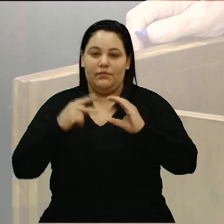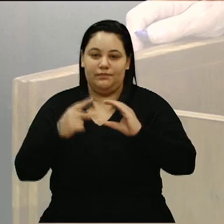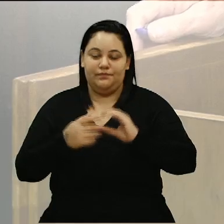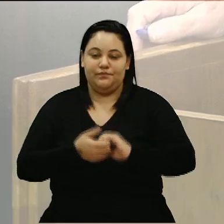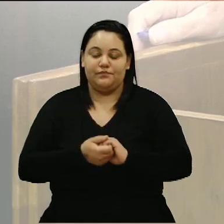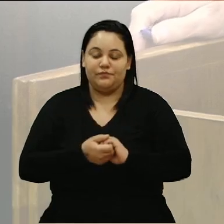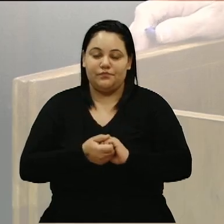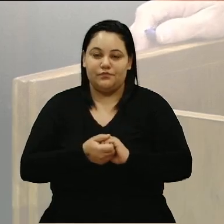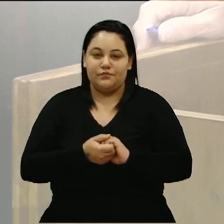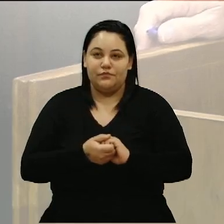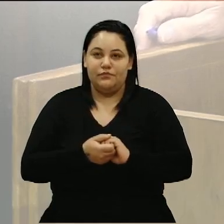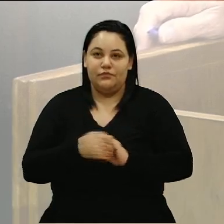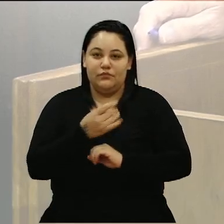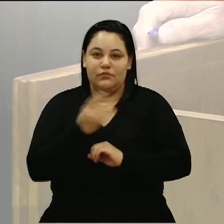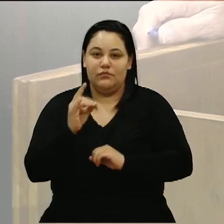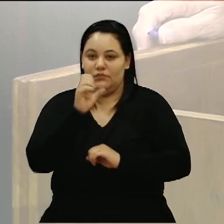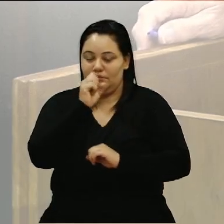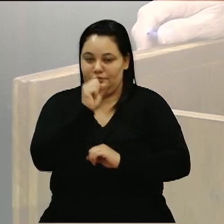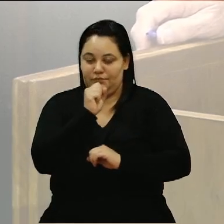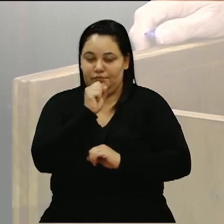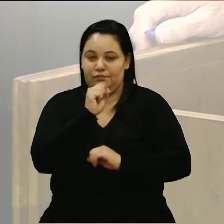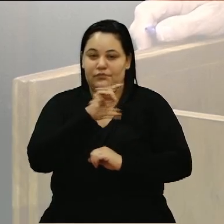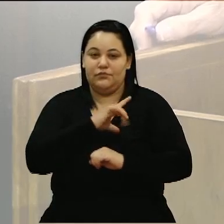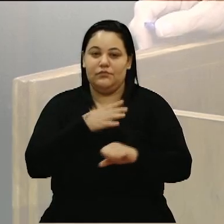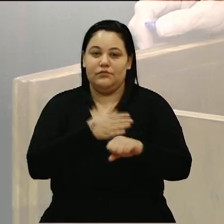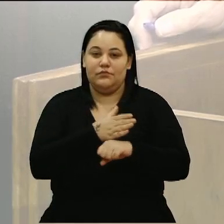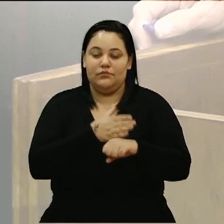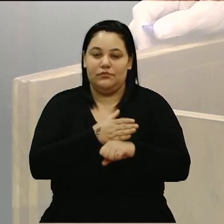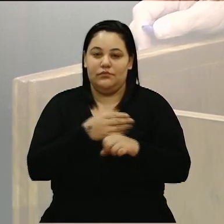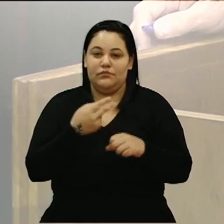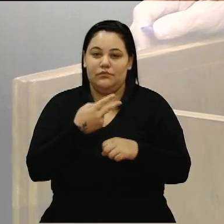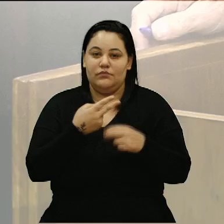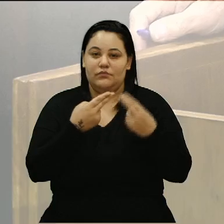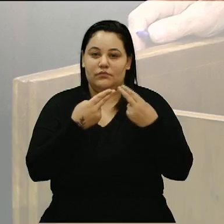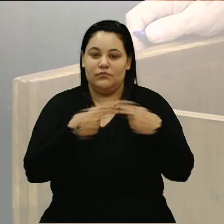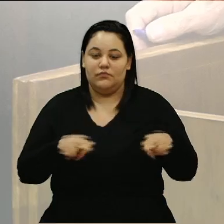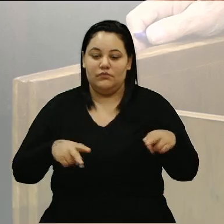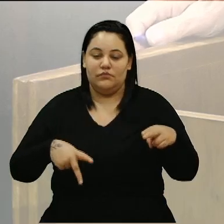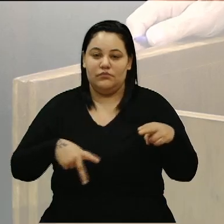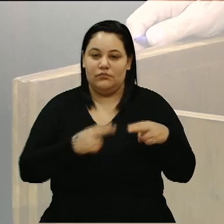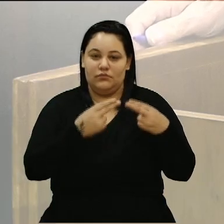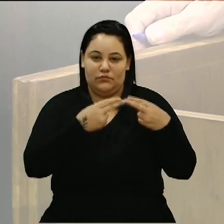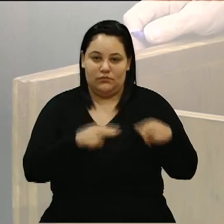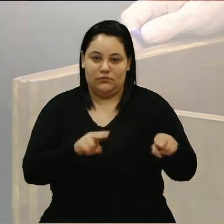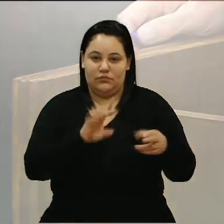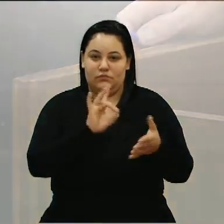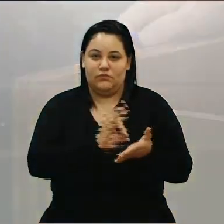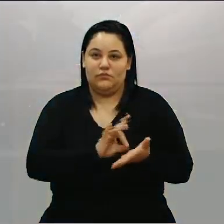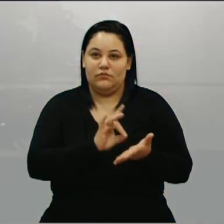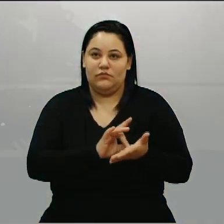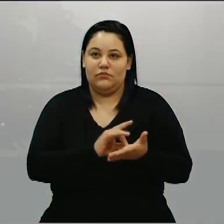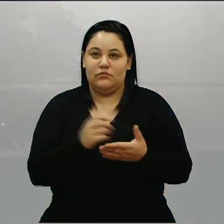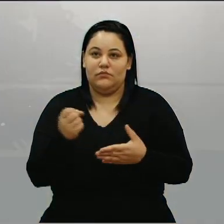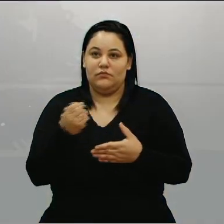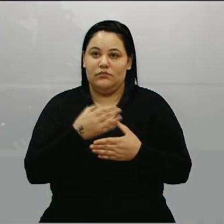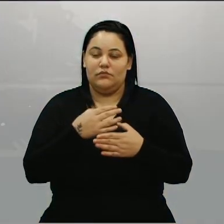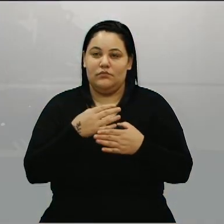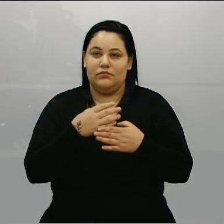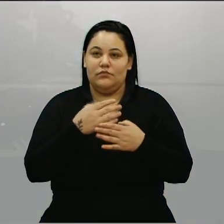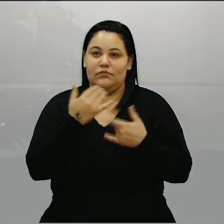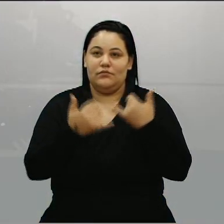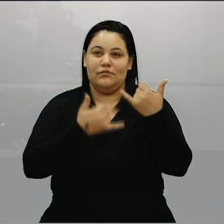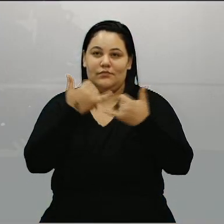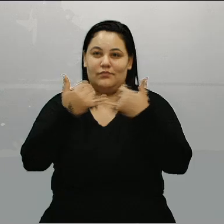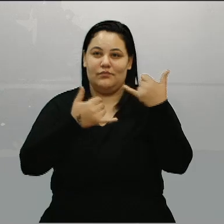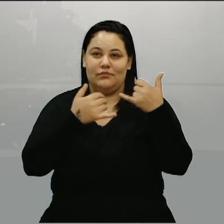de junho, estive participando da inauguração dos novos playgrounds na Estação Cidadania, localizada